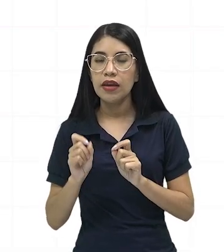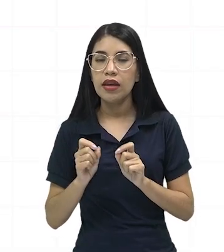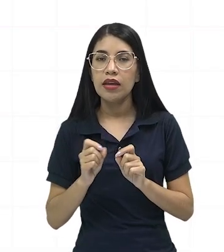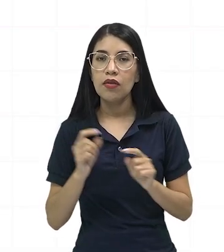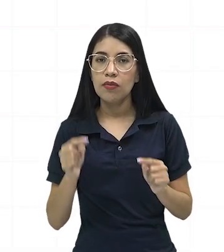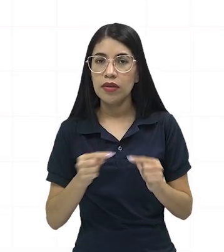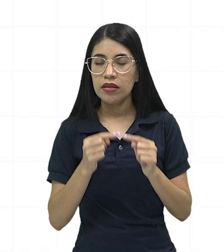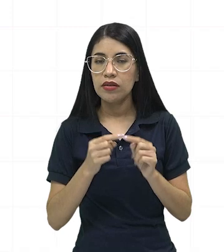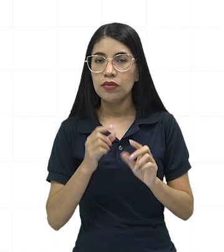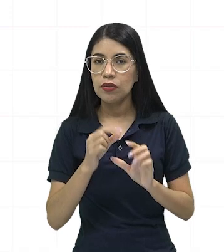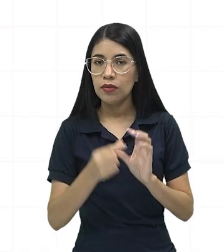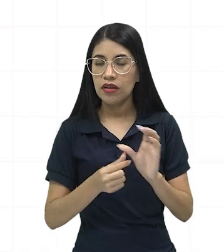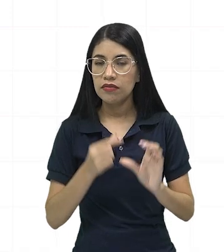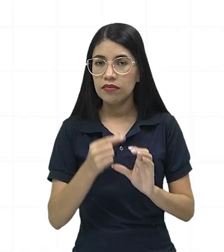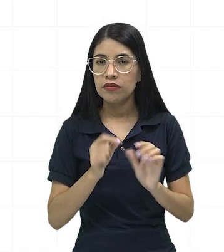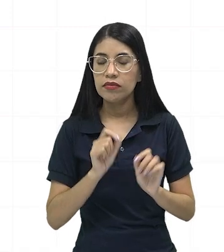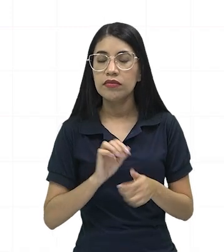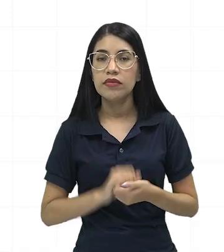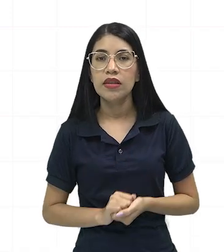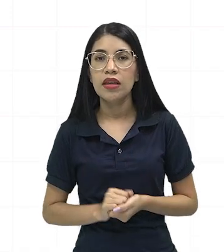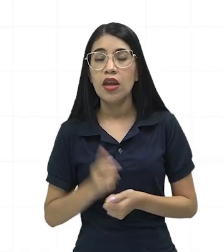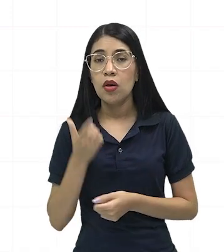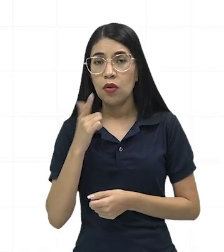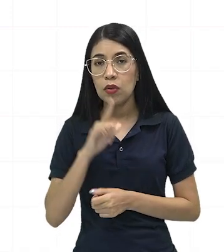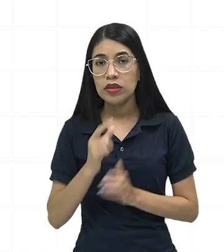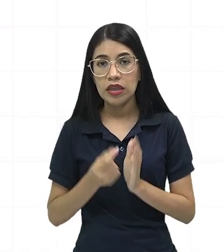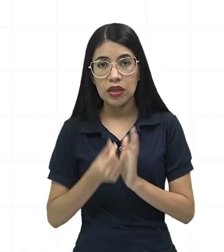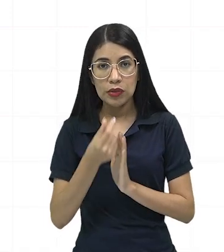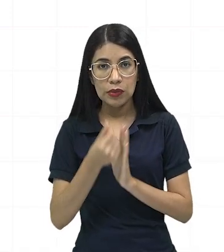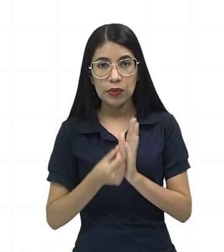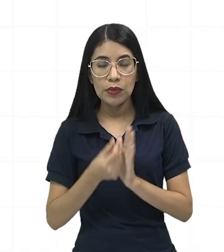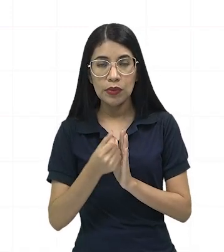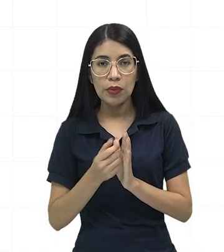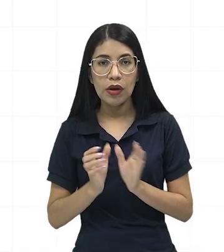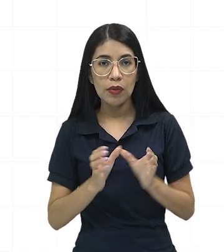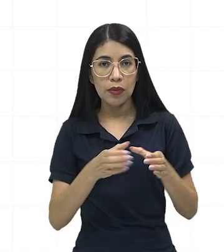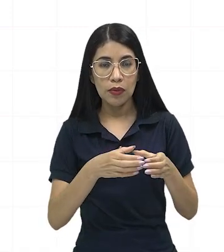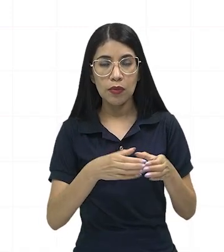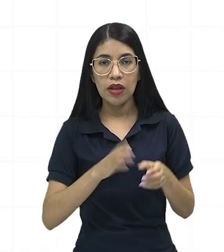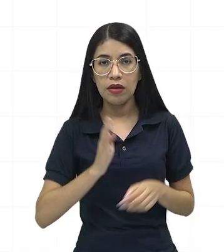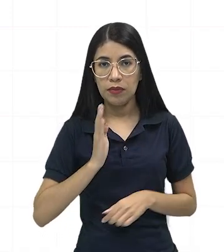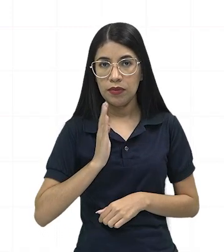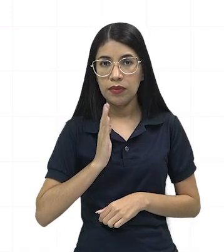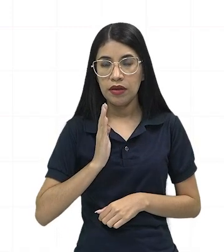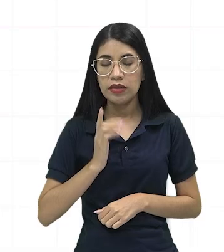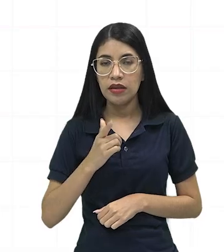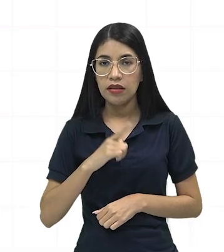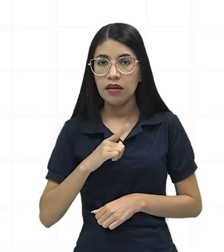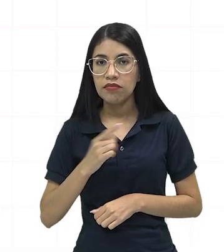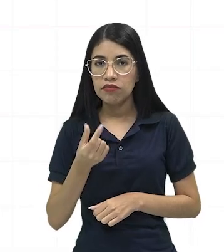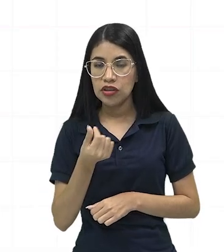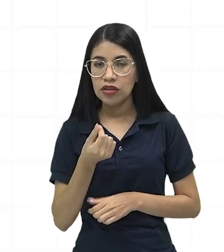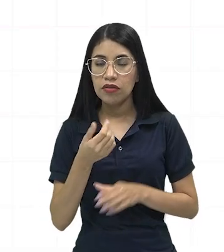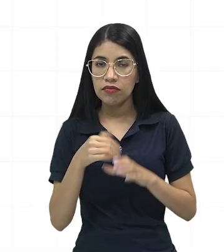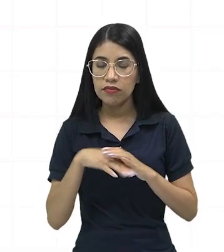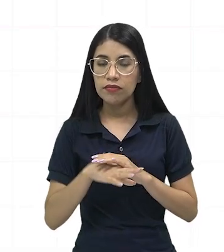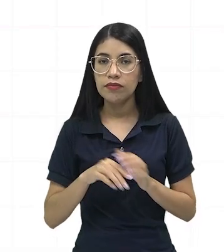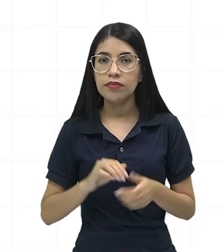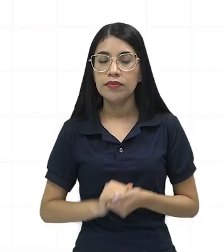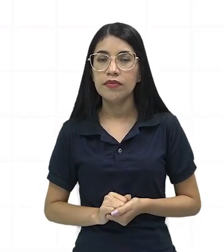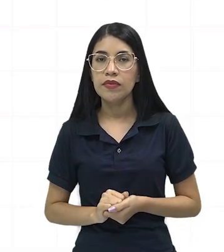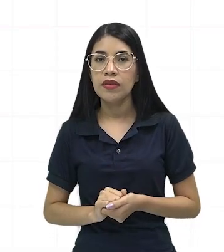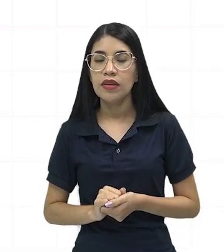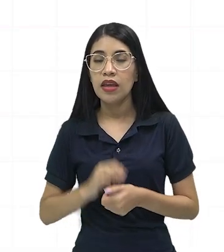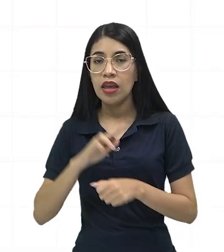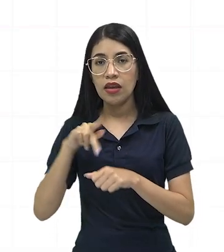capitalismo, né, que quem vai obter lucro vai ser o burguês. Enquanto o Estado, é maiúsculo,